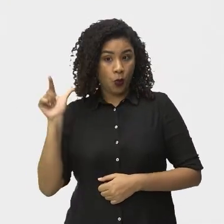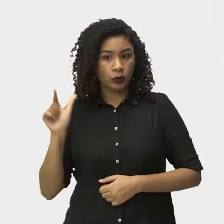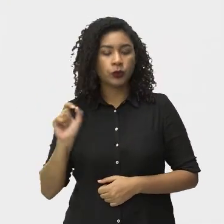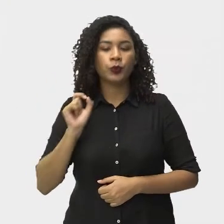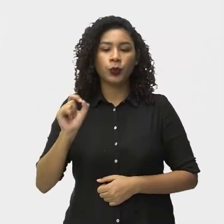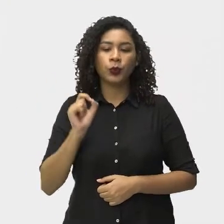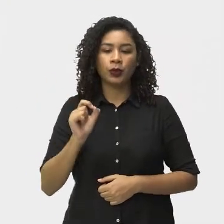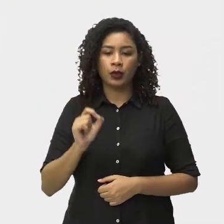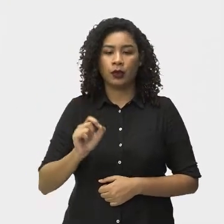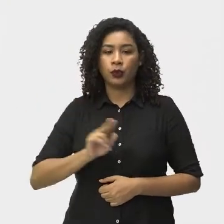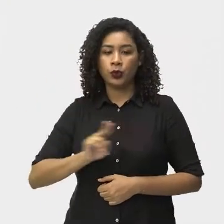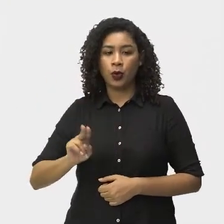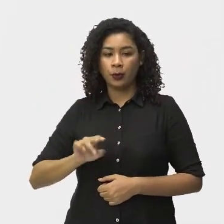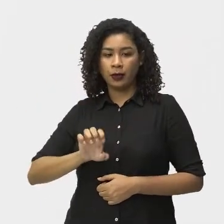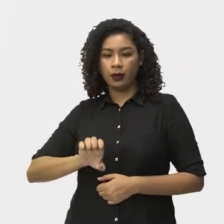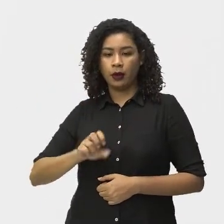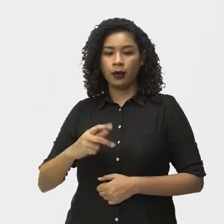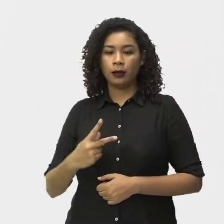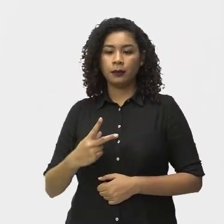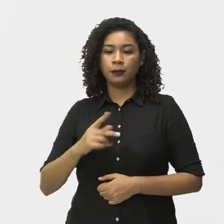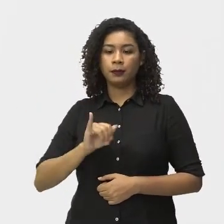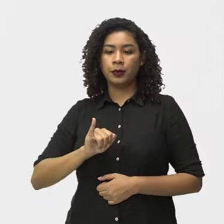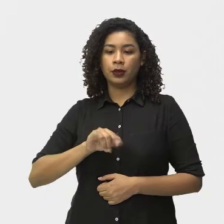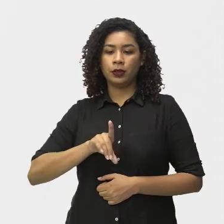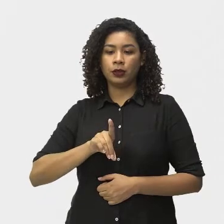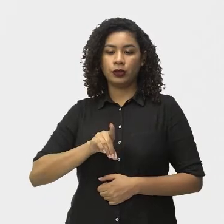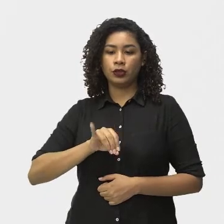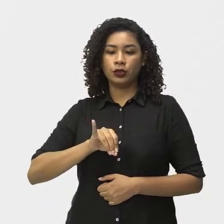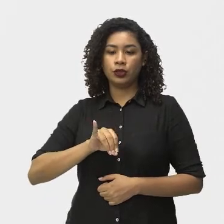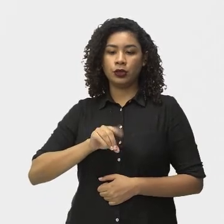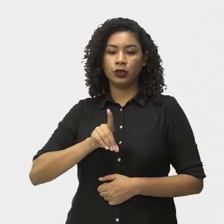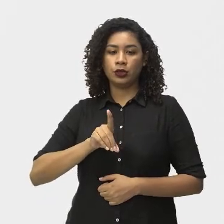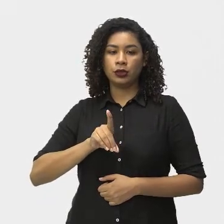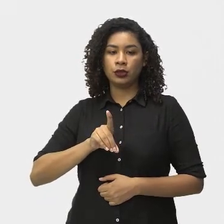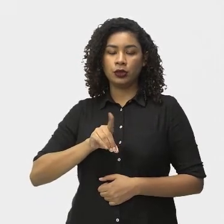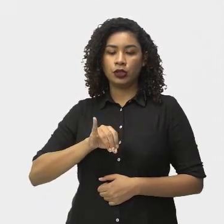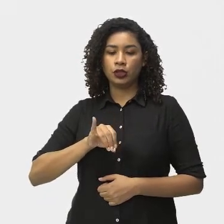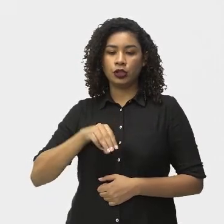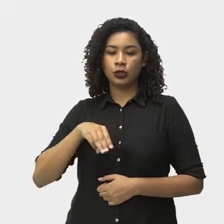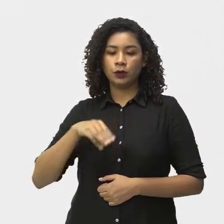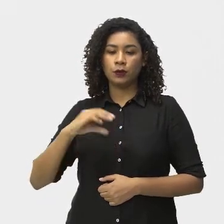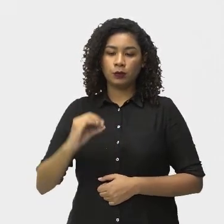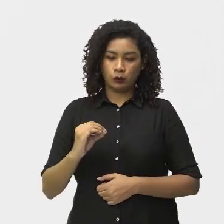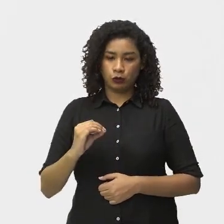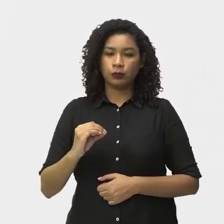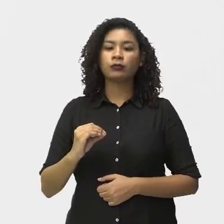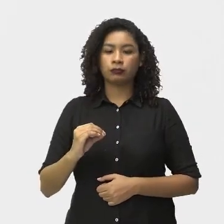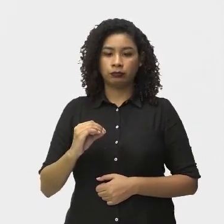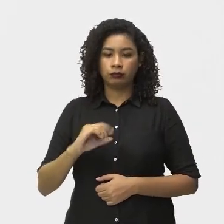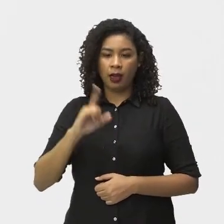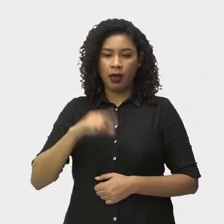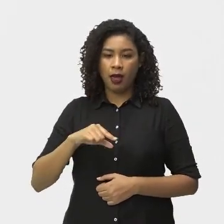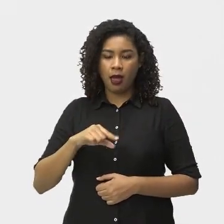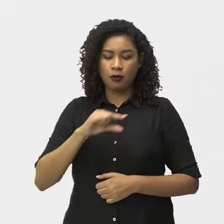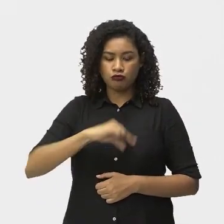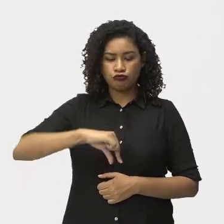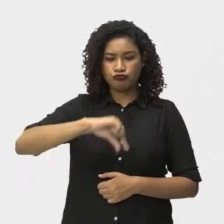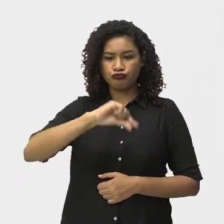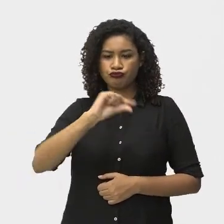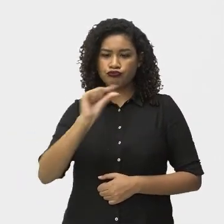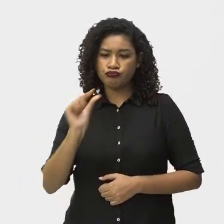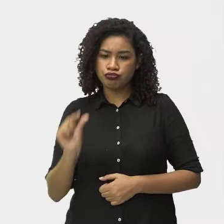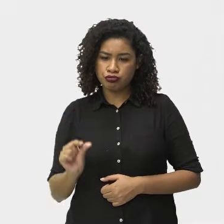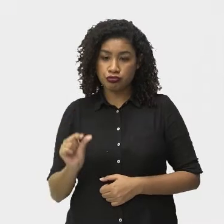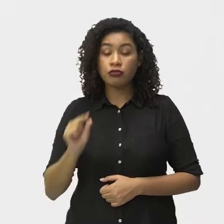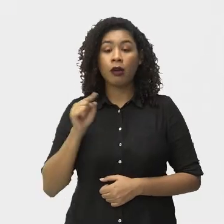como se fosse um canal bem fino, né, formado ali por um canal emaranhado que coleta, armazena e conduz os espermatozoides.